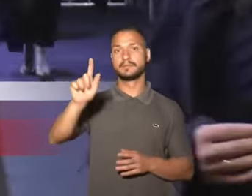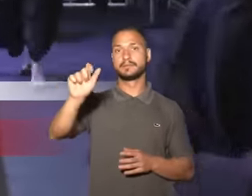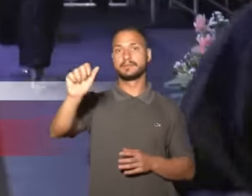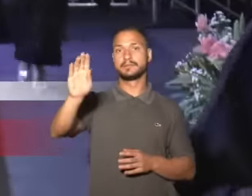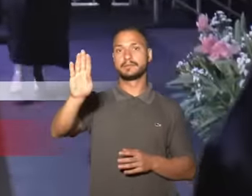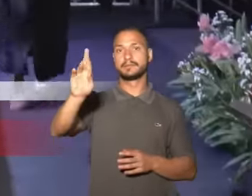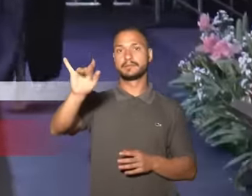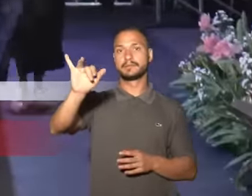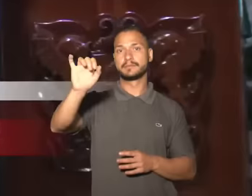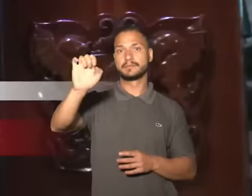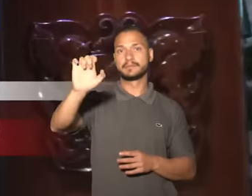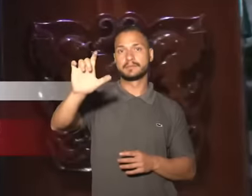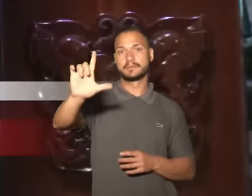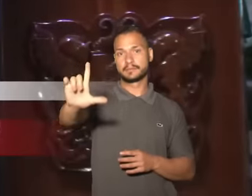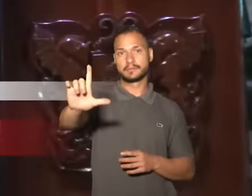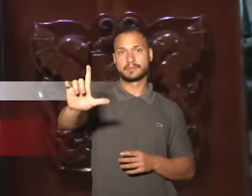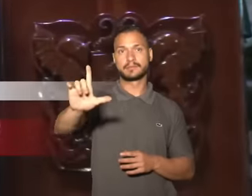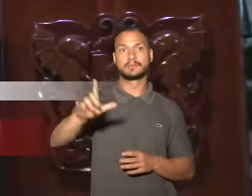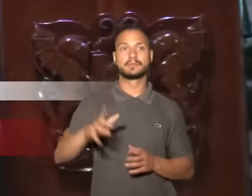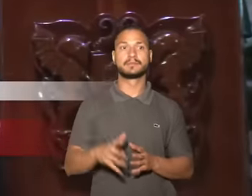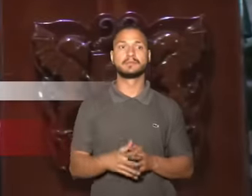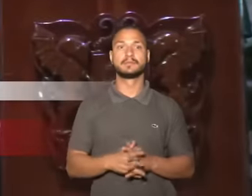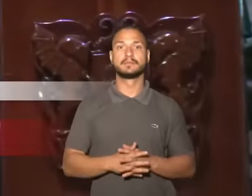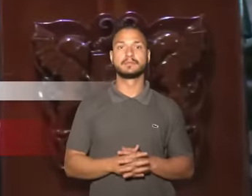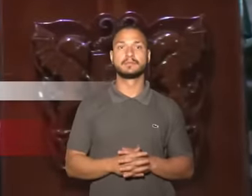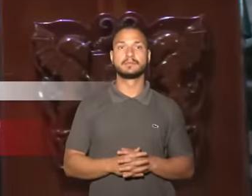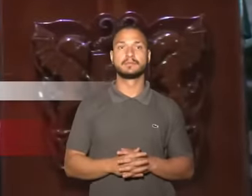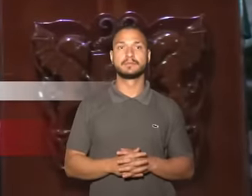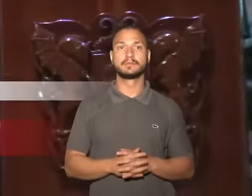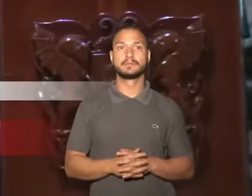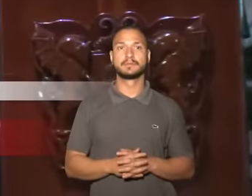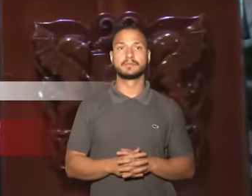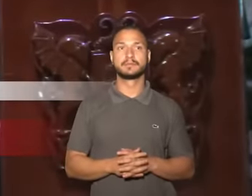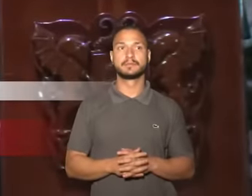Gabriel Henrique Catenati Barbosa.